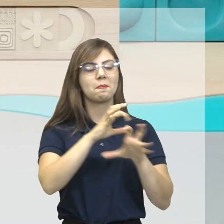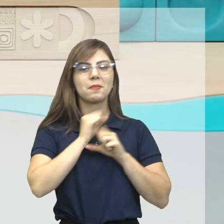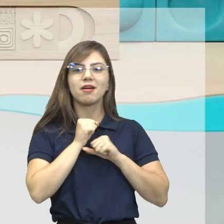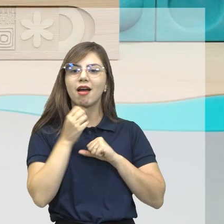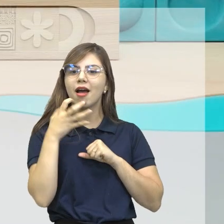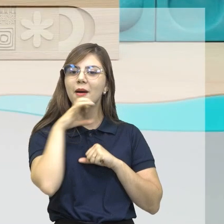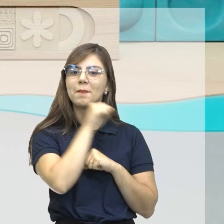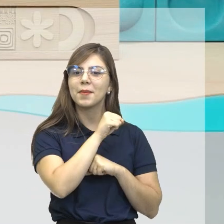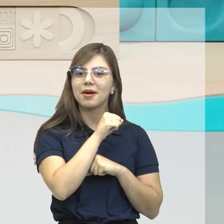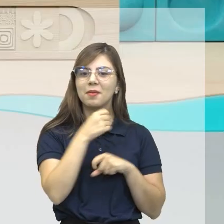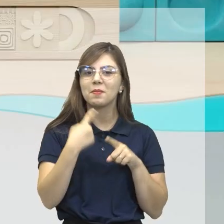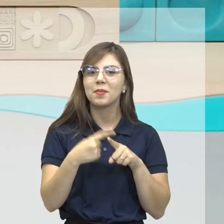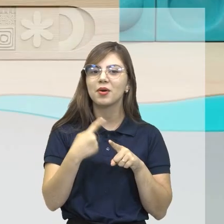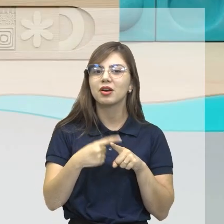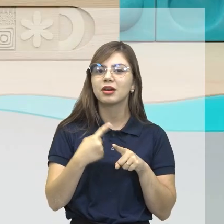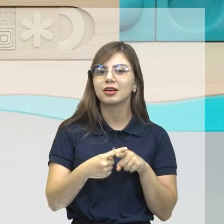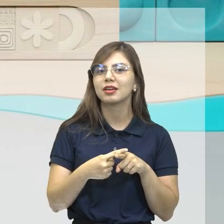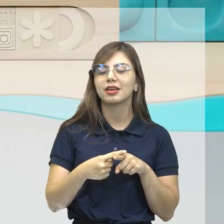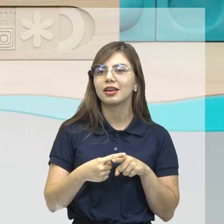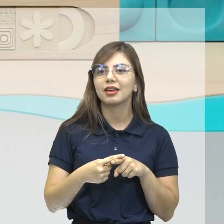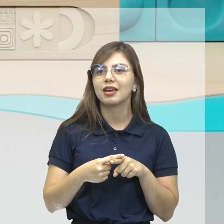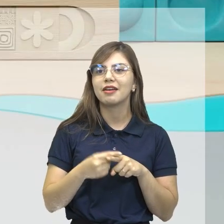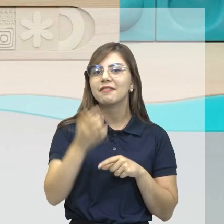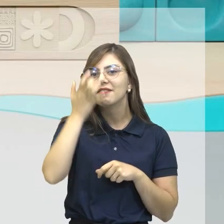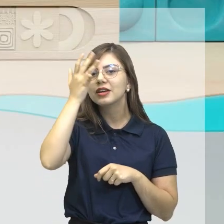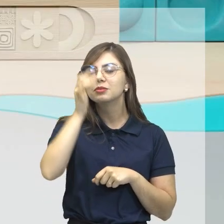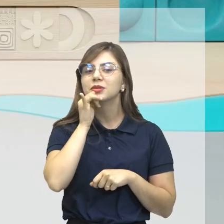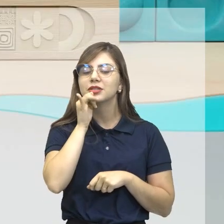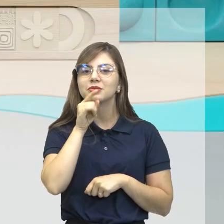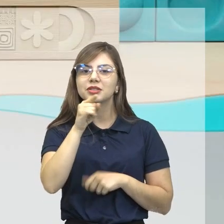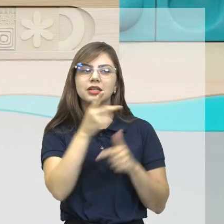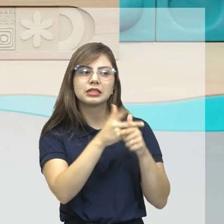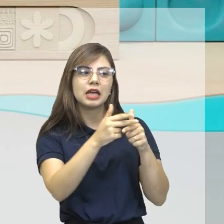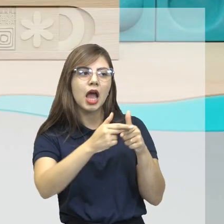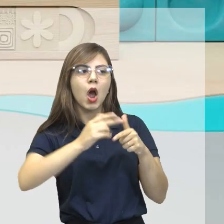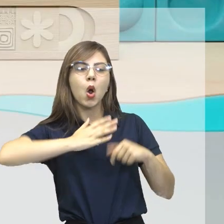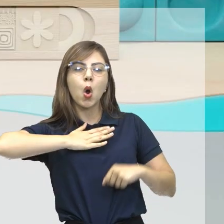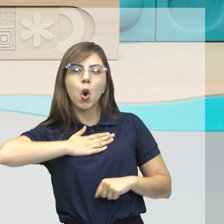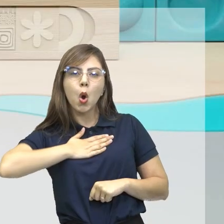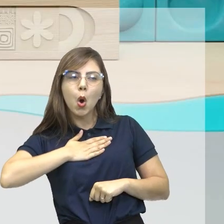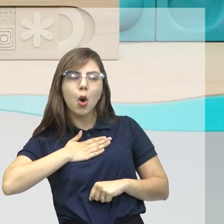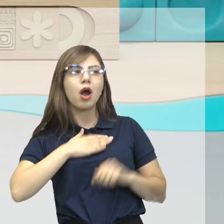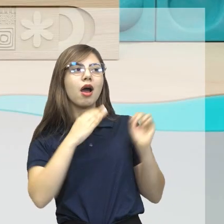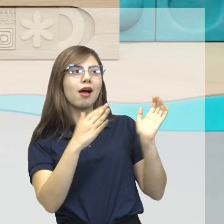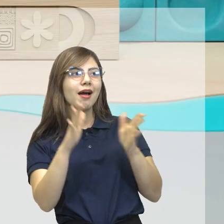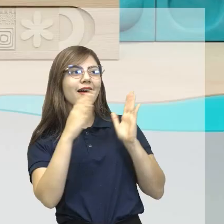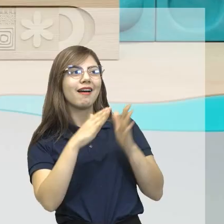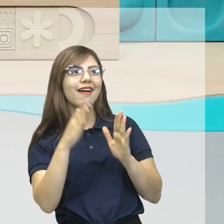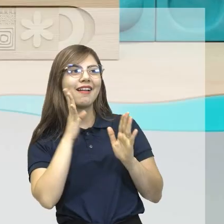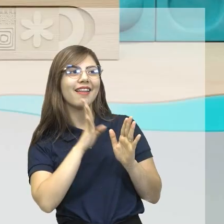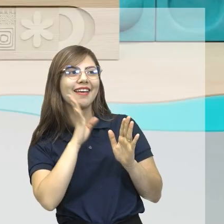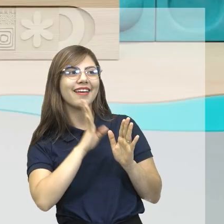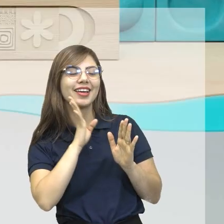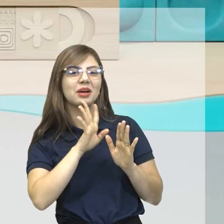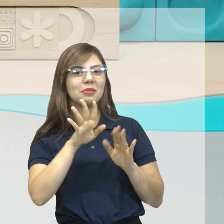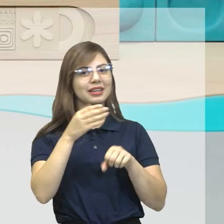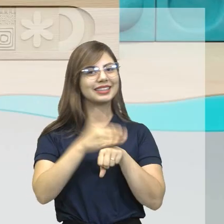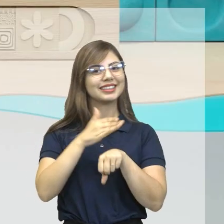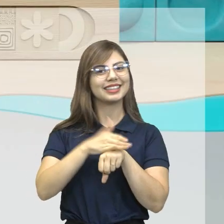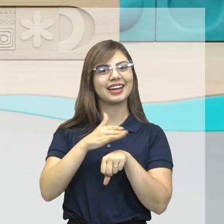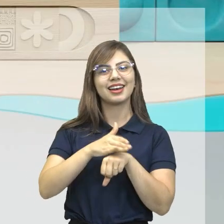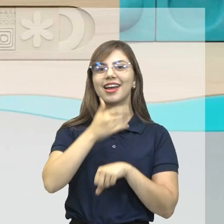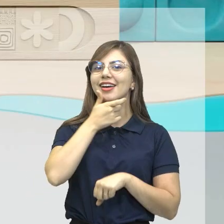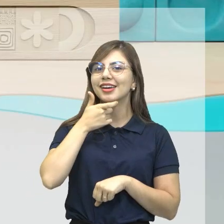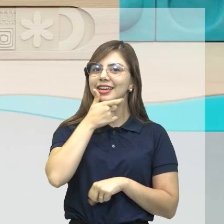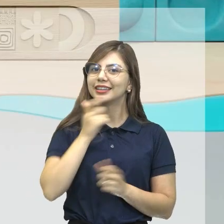você une o útil ao agradável, aquela série que você gosta, que você vai ter prazer de assistir, e aí você já vai treinando também o